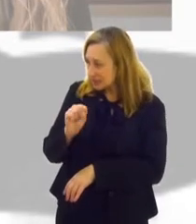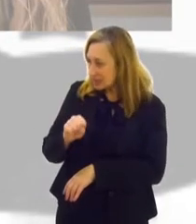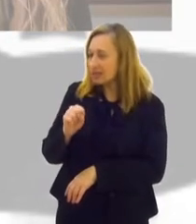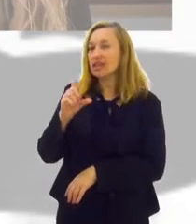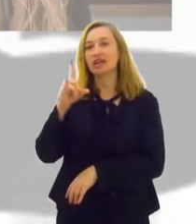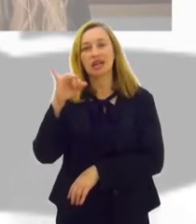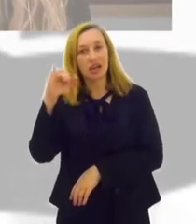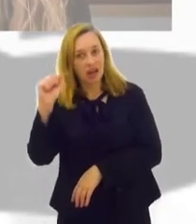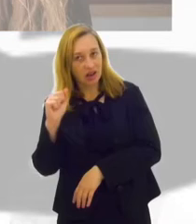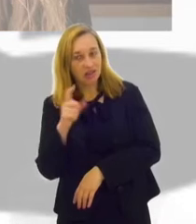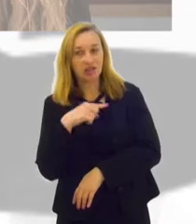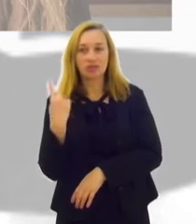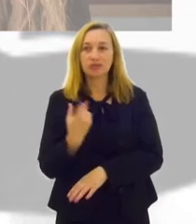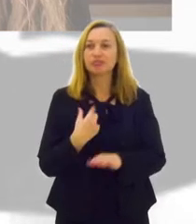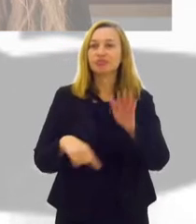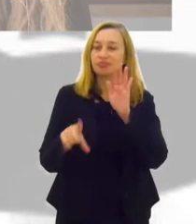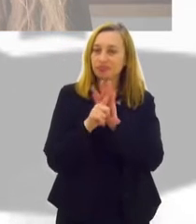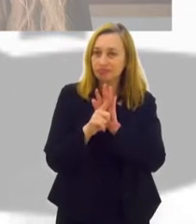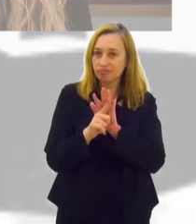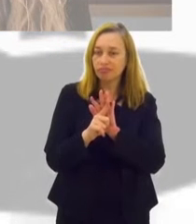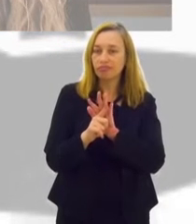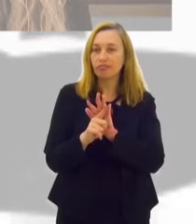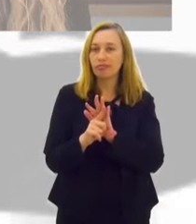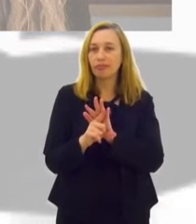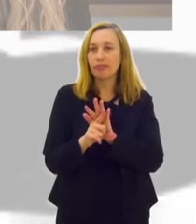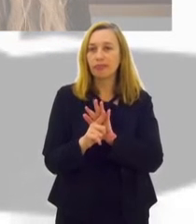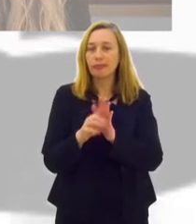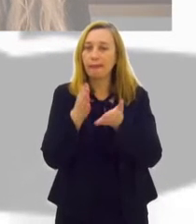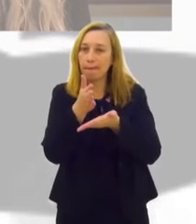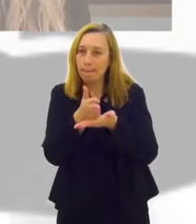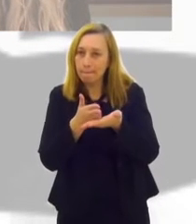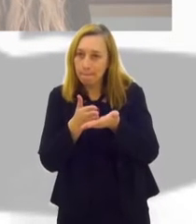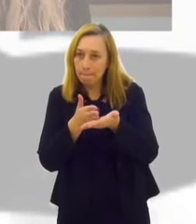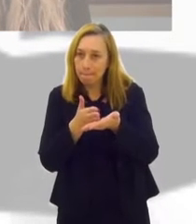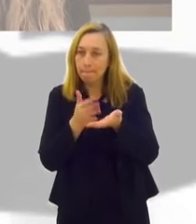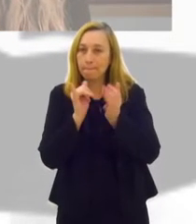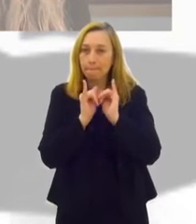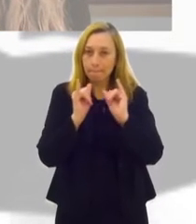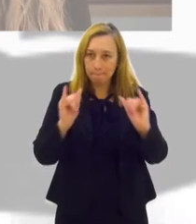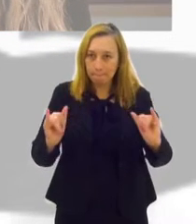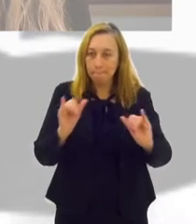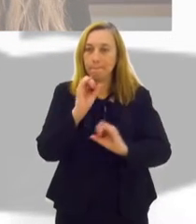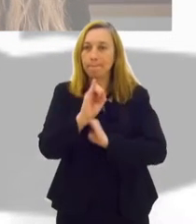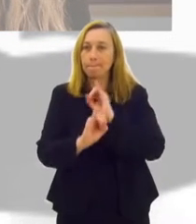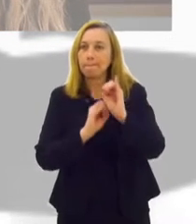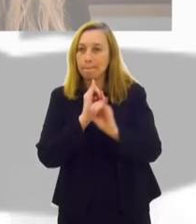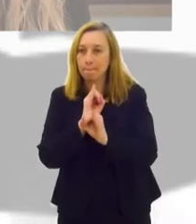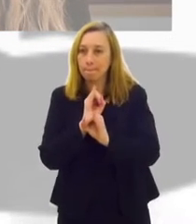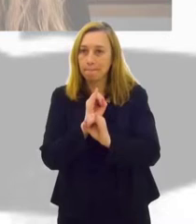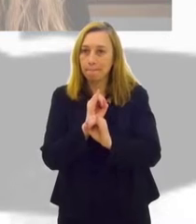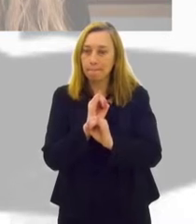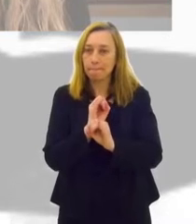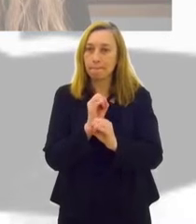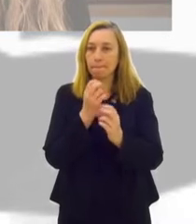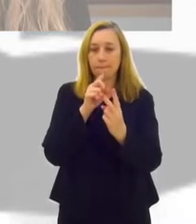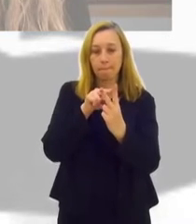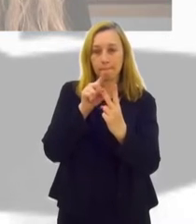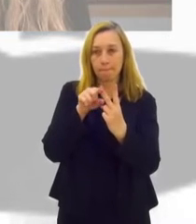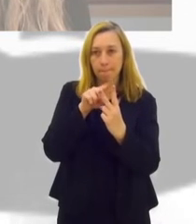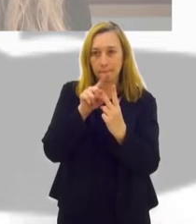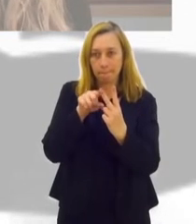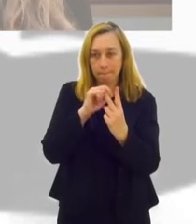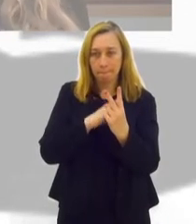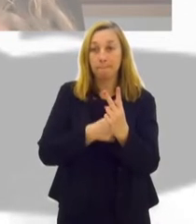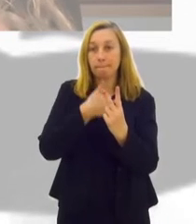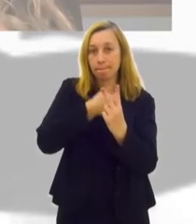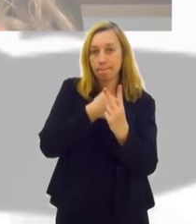Sim, Cláudia. A nossa legislação, ela divide a propaganda na internet em duas